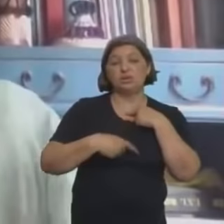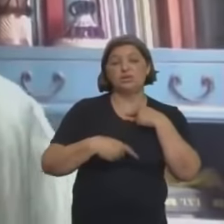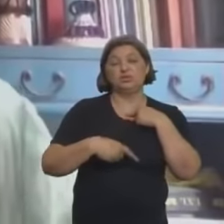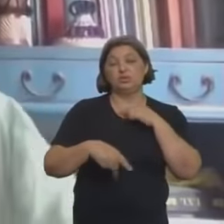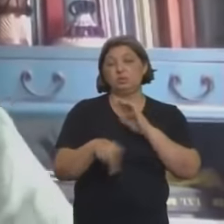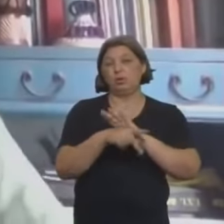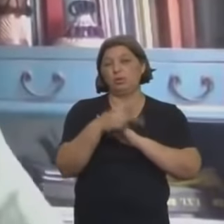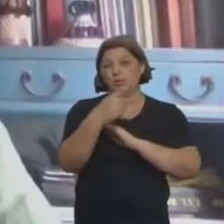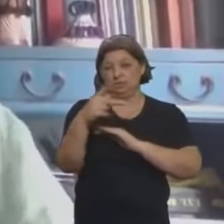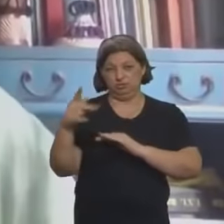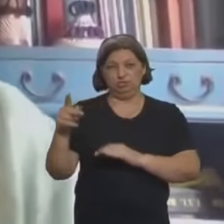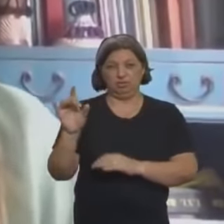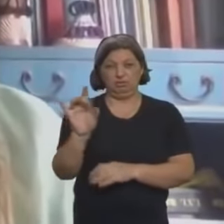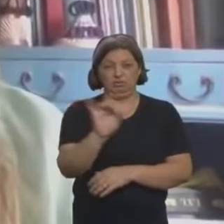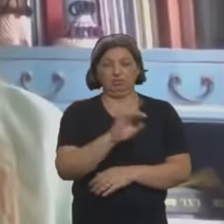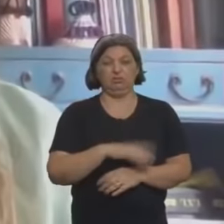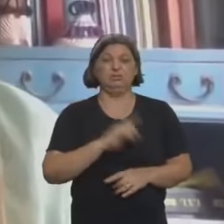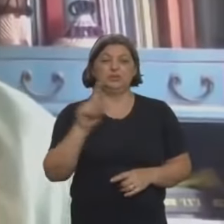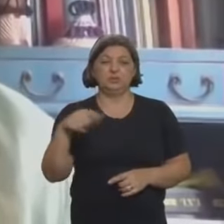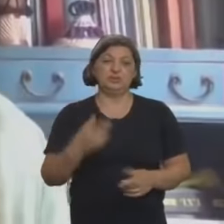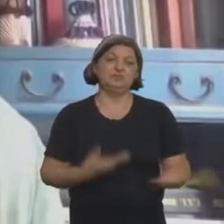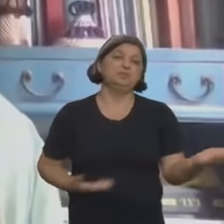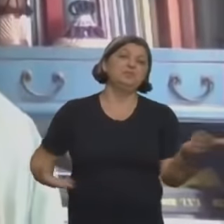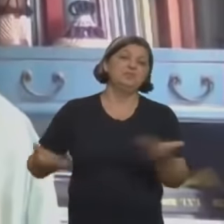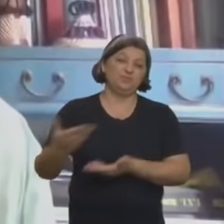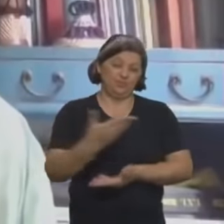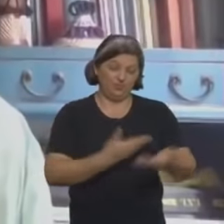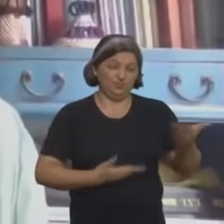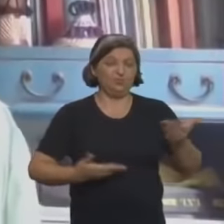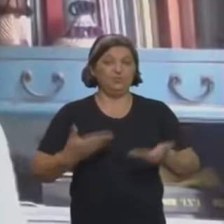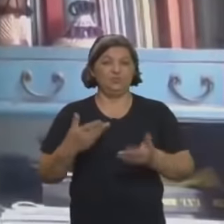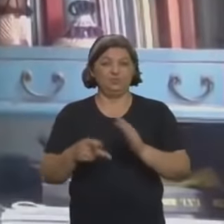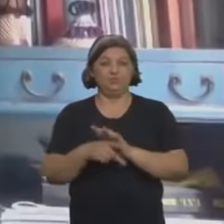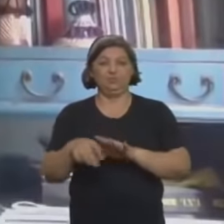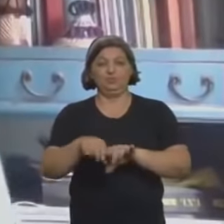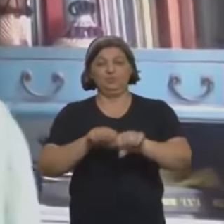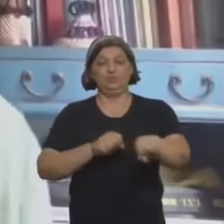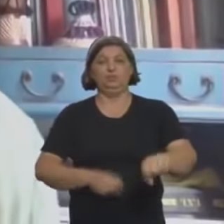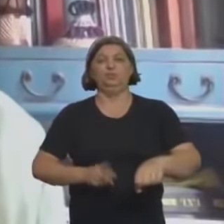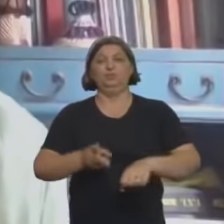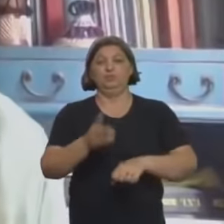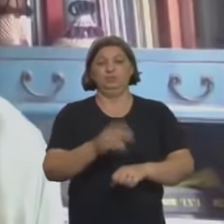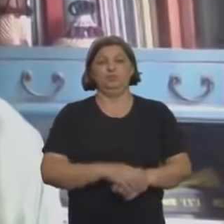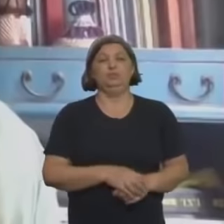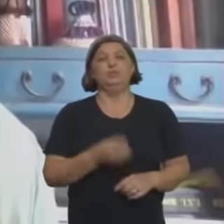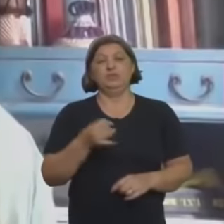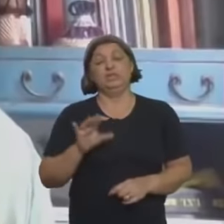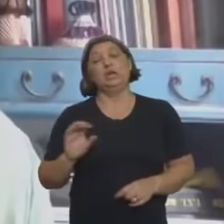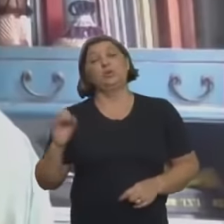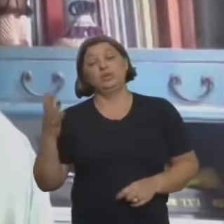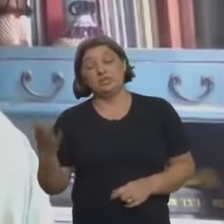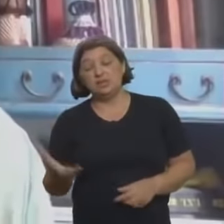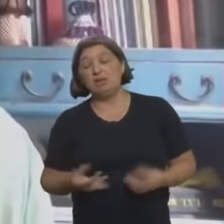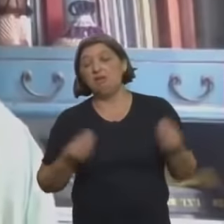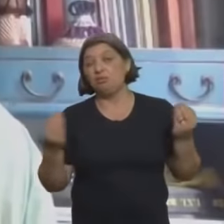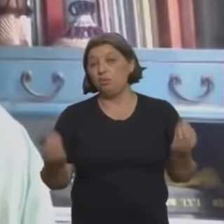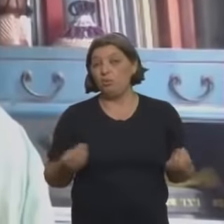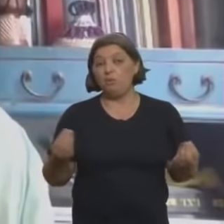acredito, e que depois a gente vai compartilhar nas formações continuadas se isso está acontecendo, como é que